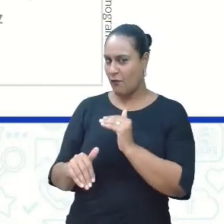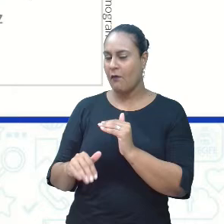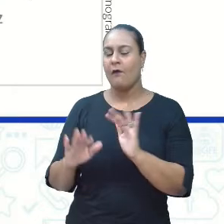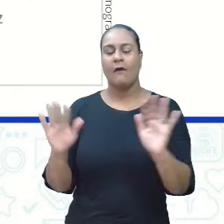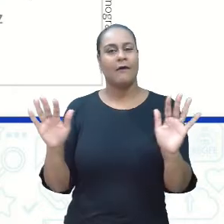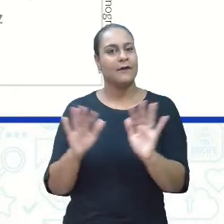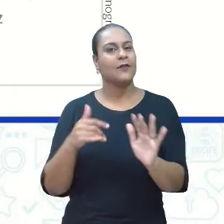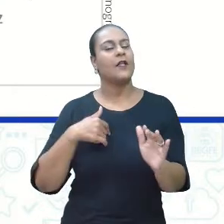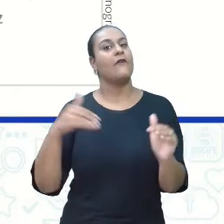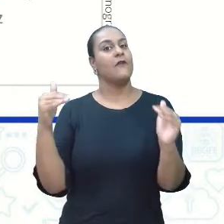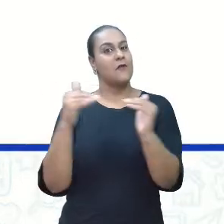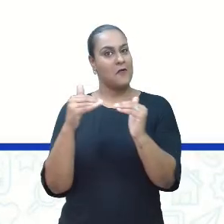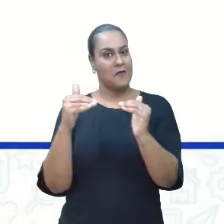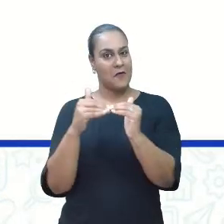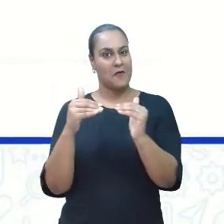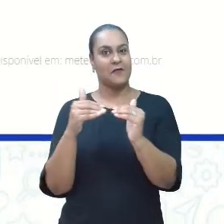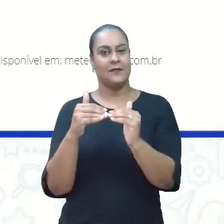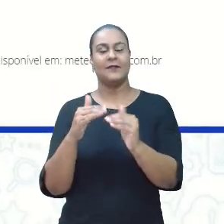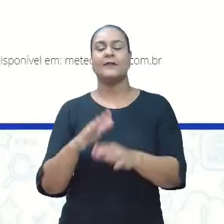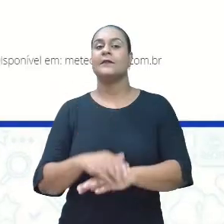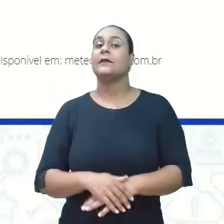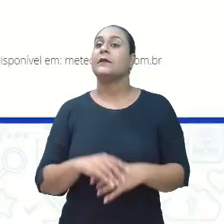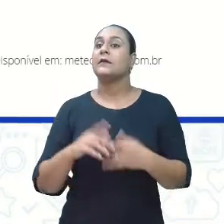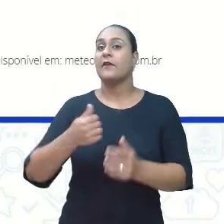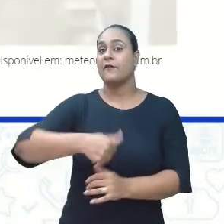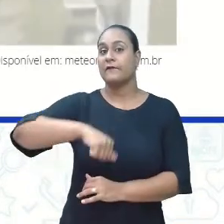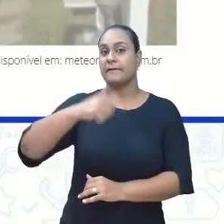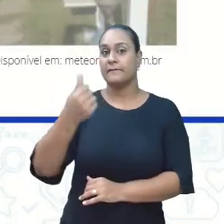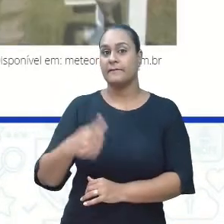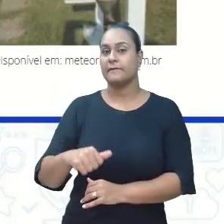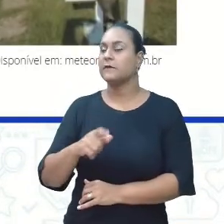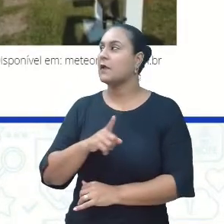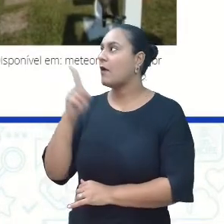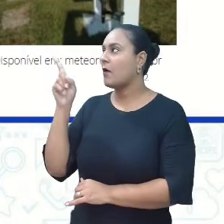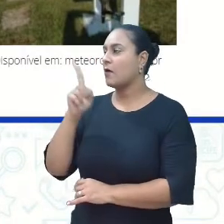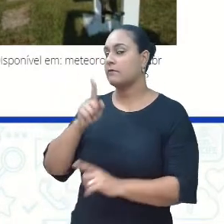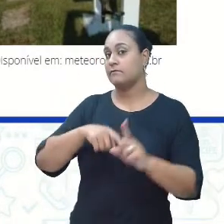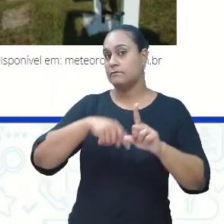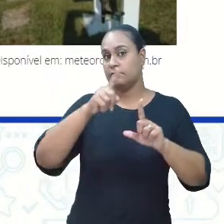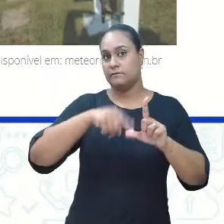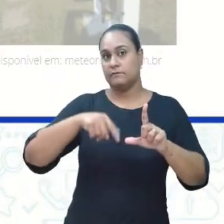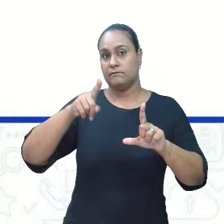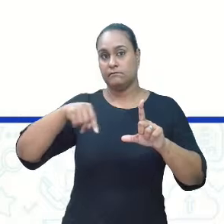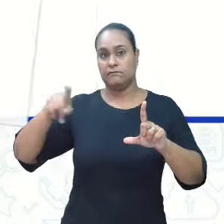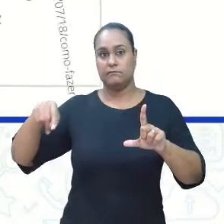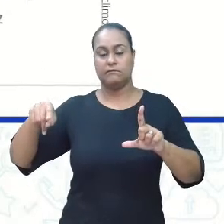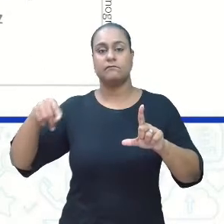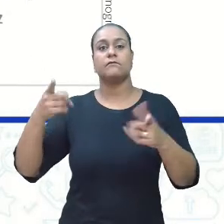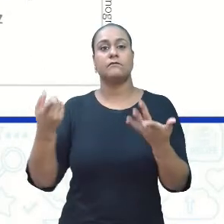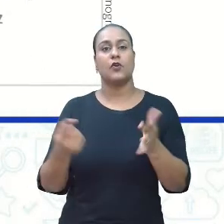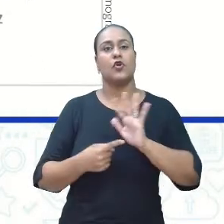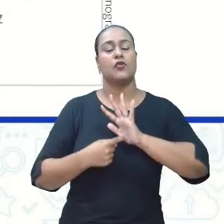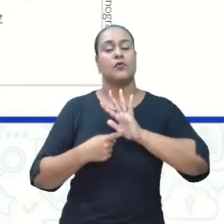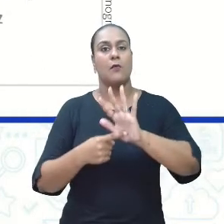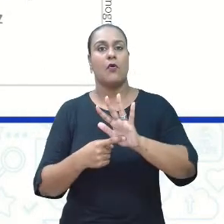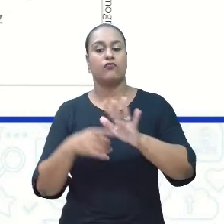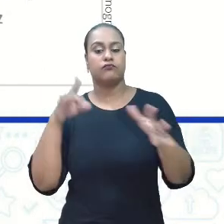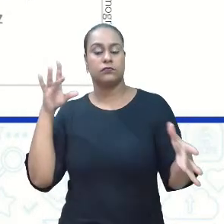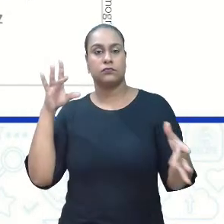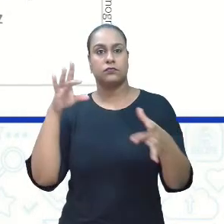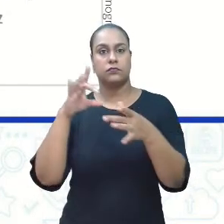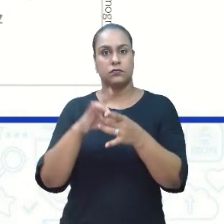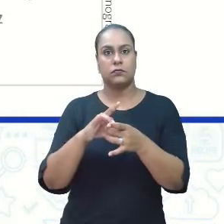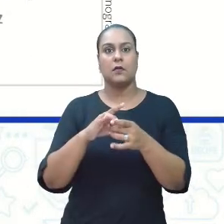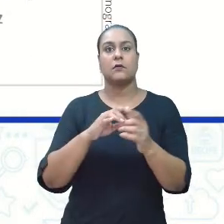Perdão. Então, vamos analisar ali a parte do gráfico. Vamos lá. Onde a gente fala dessa ideia da relação